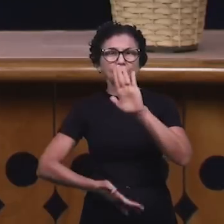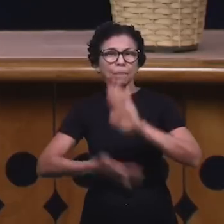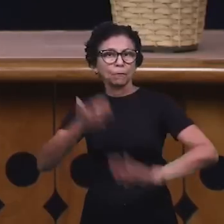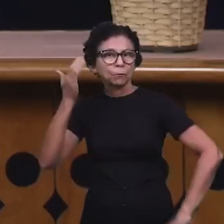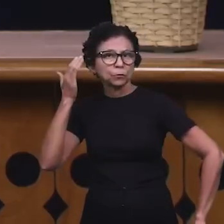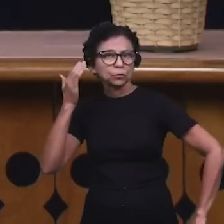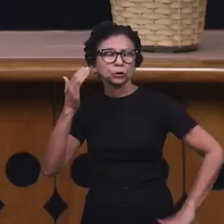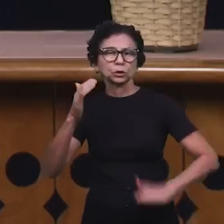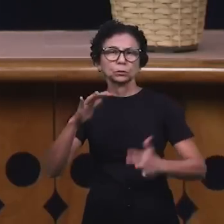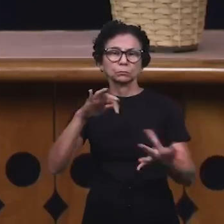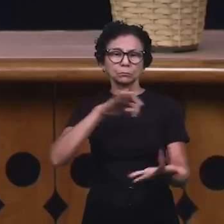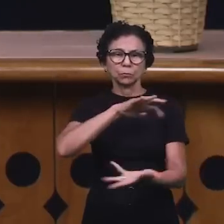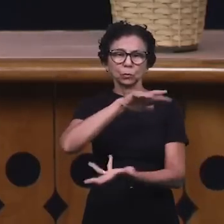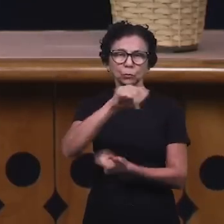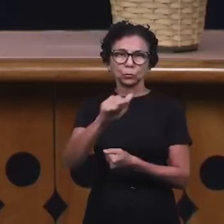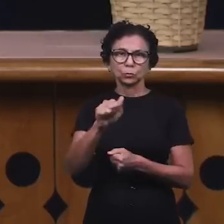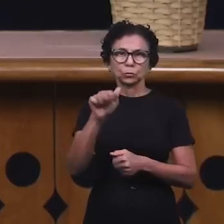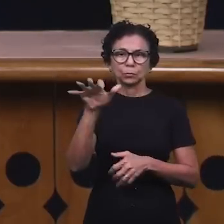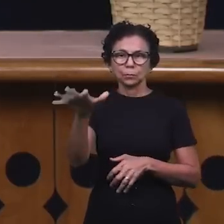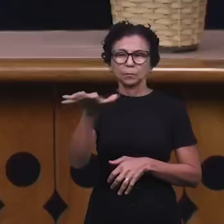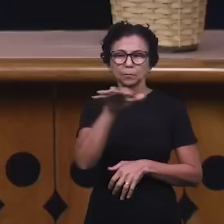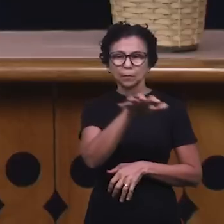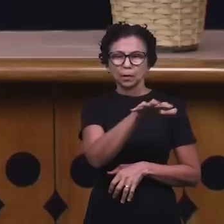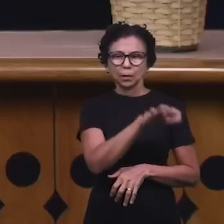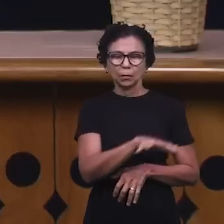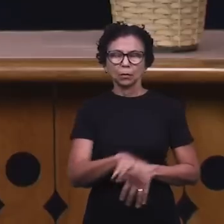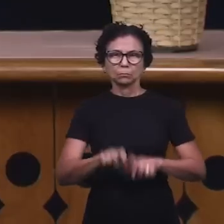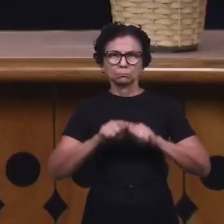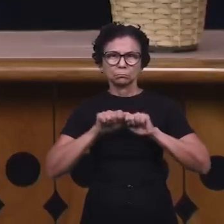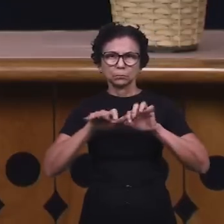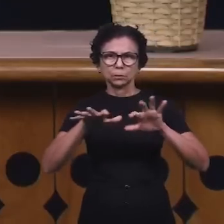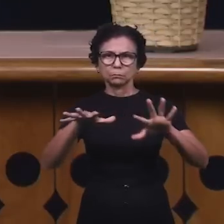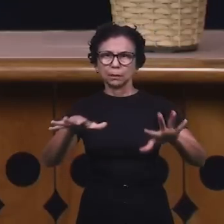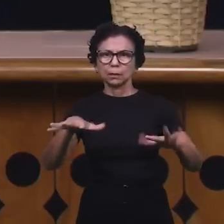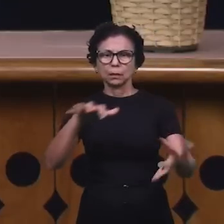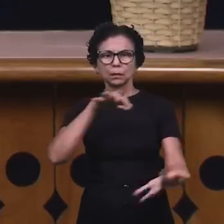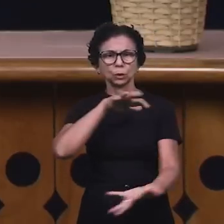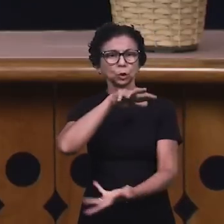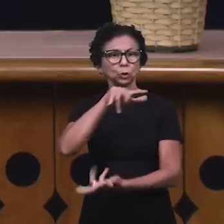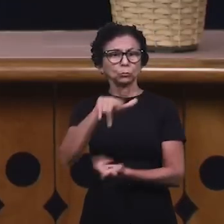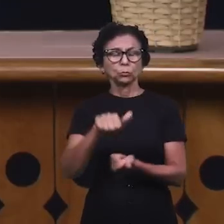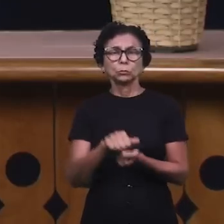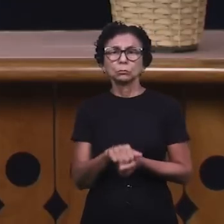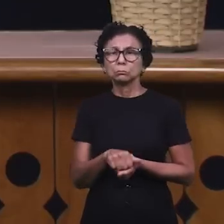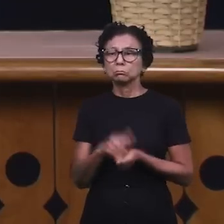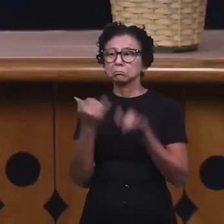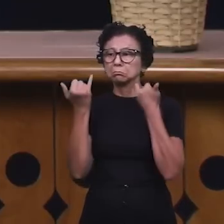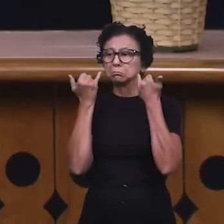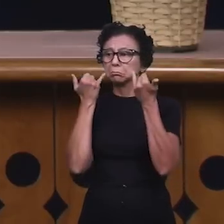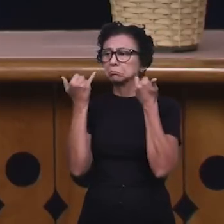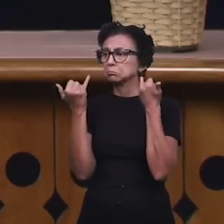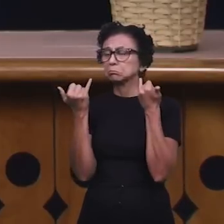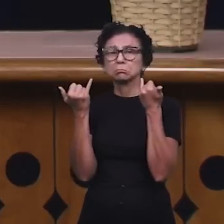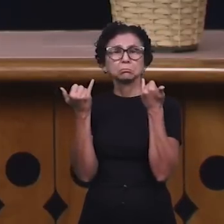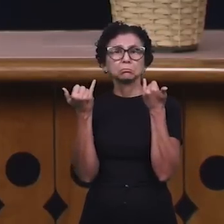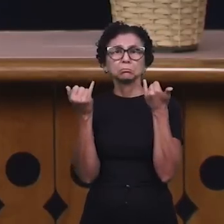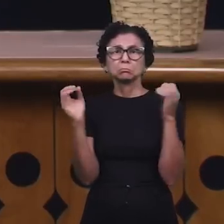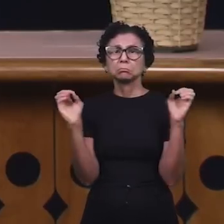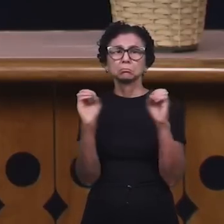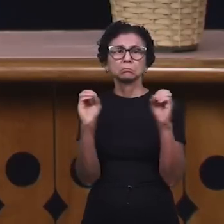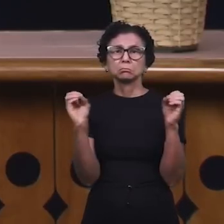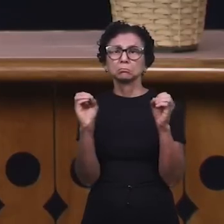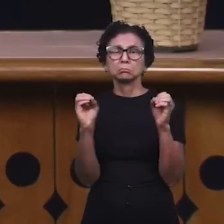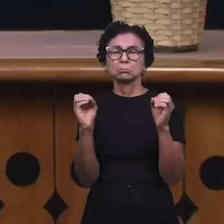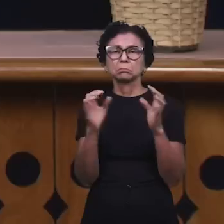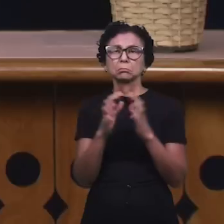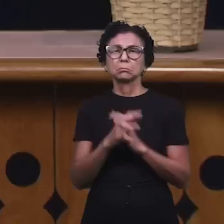história com o nome de a diáspora, ou a dispersão de Israel. E não se teve mais notícia de retorno à terra. Agora,